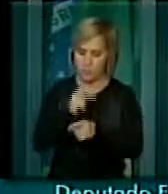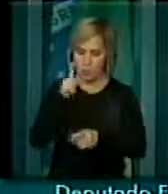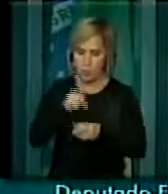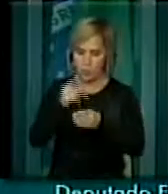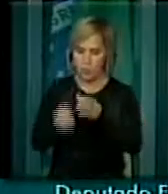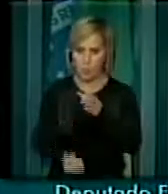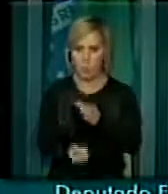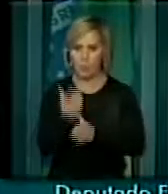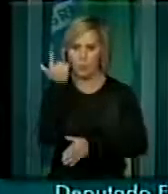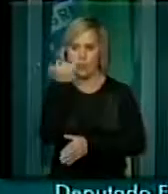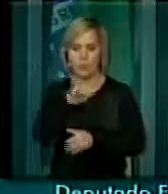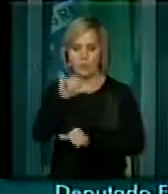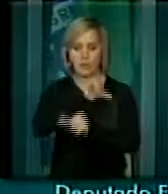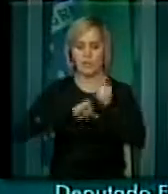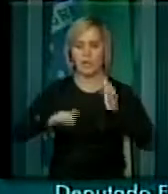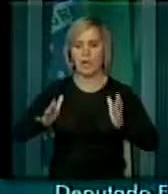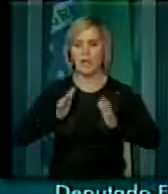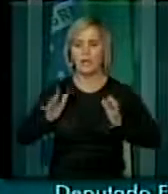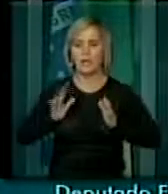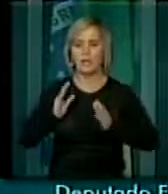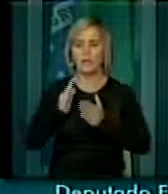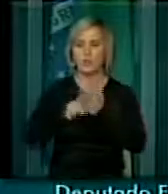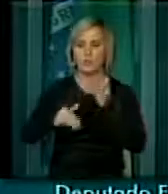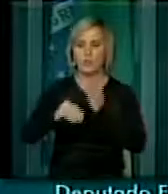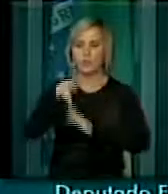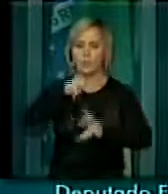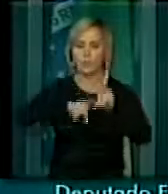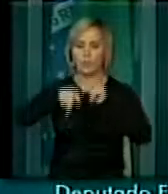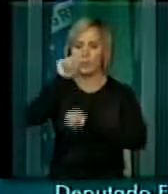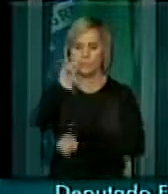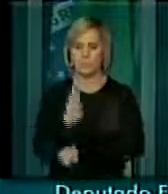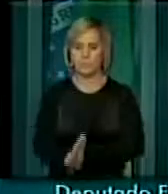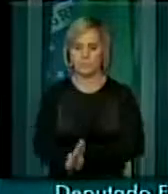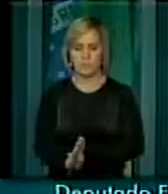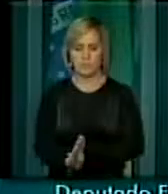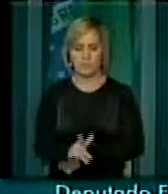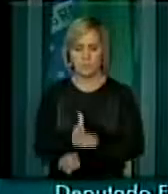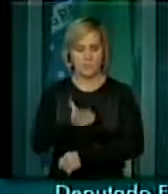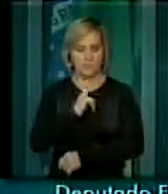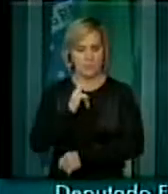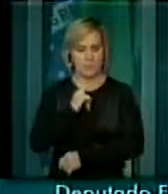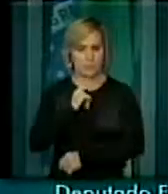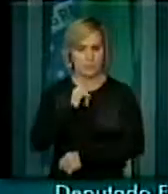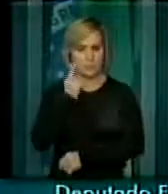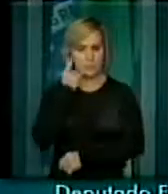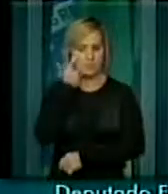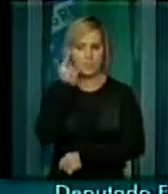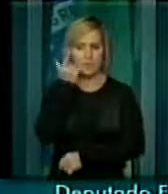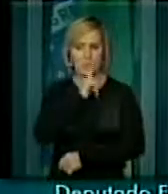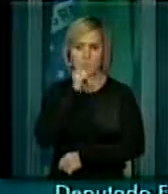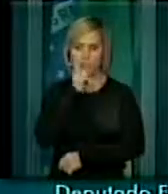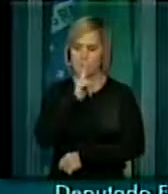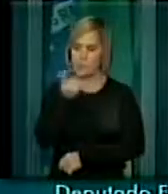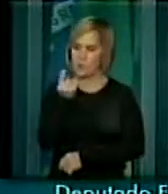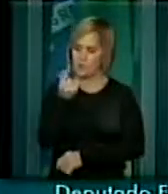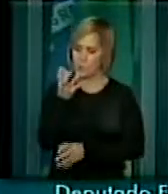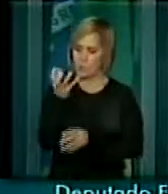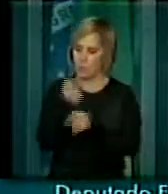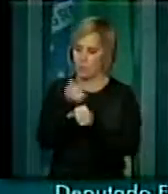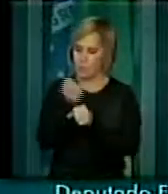riqueza de todo o povo brasileiro. Trata-se de levantar recursos que